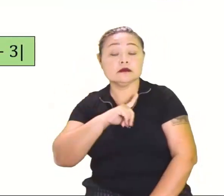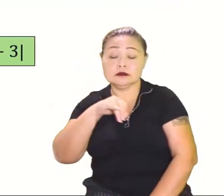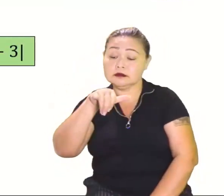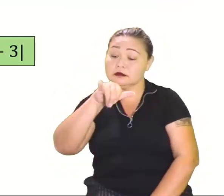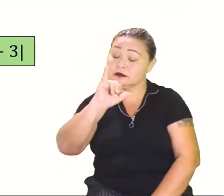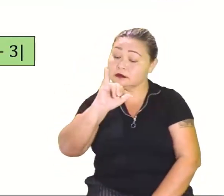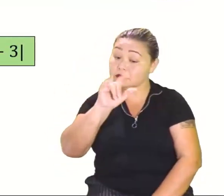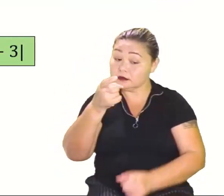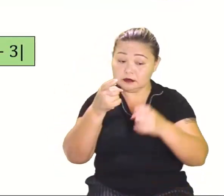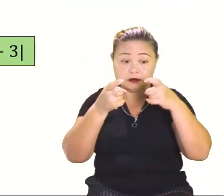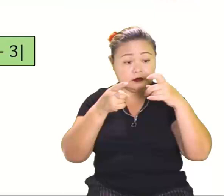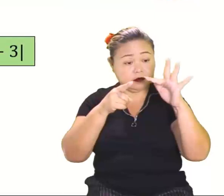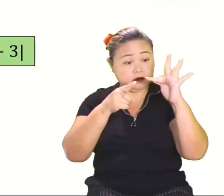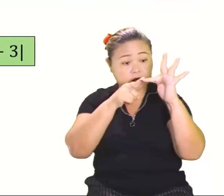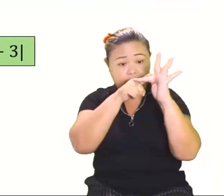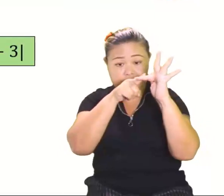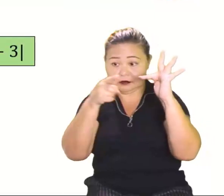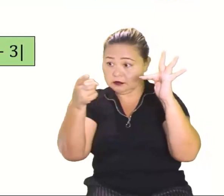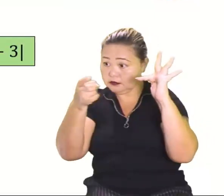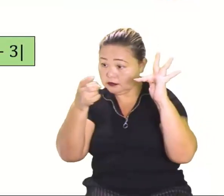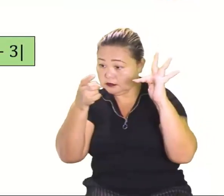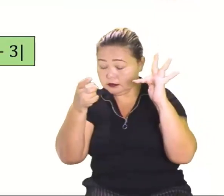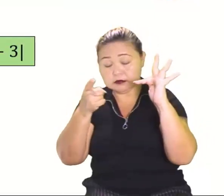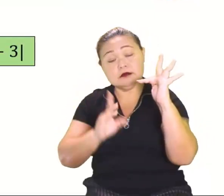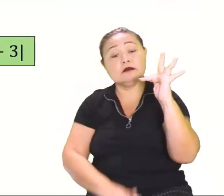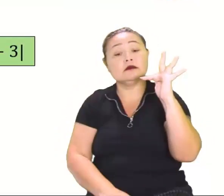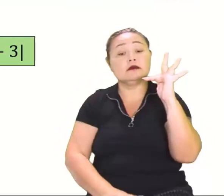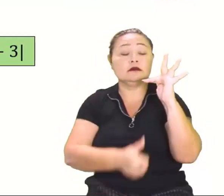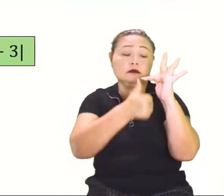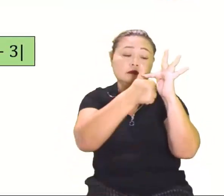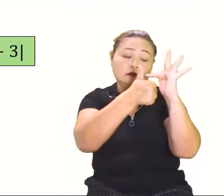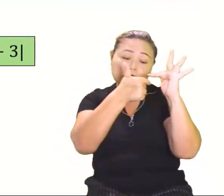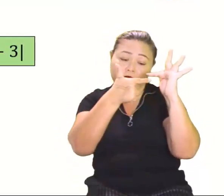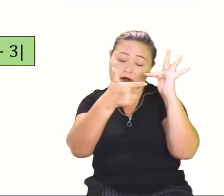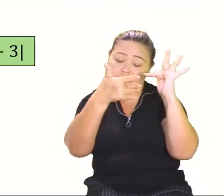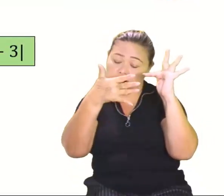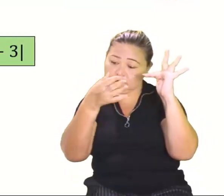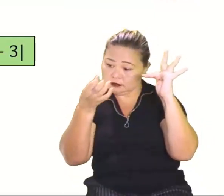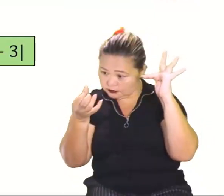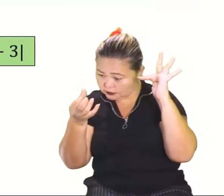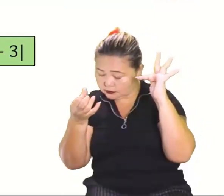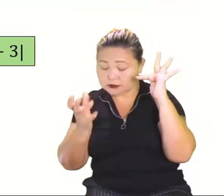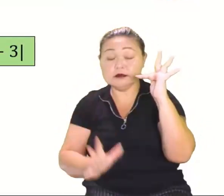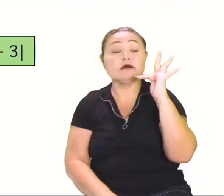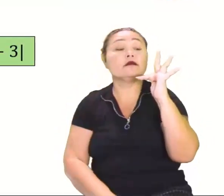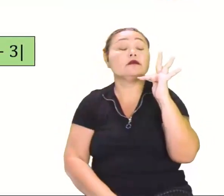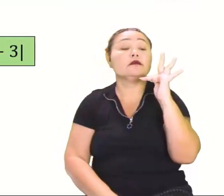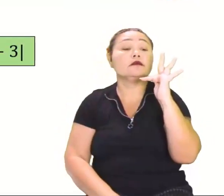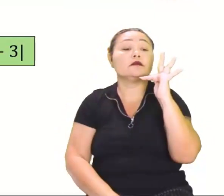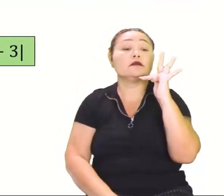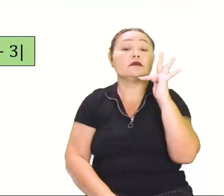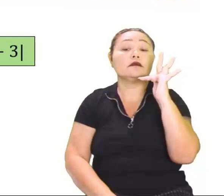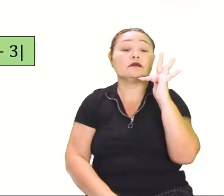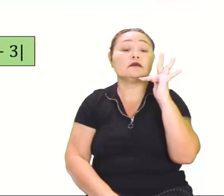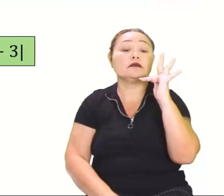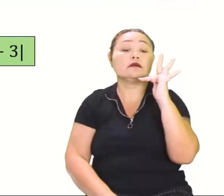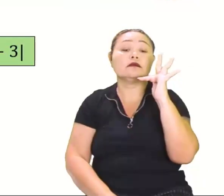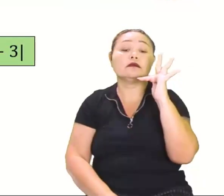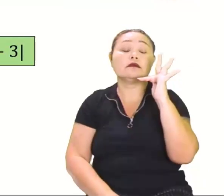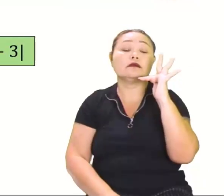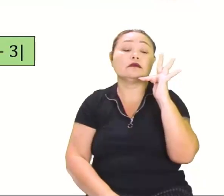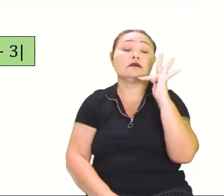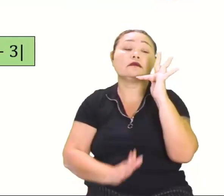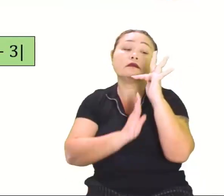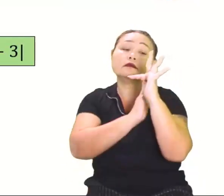x é 2, vamos marcar aqui os nossos valores, né? 1, 2, 3, 4, 5, 6, né? Os valores de x. 4,